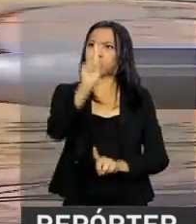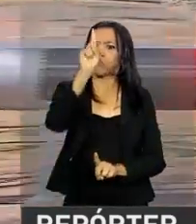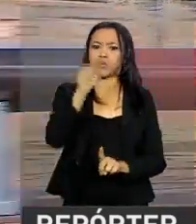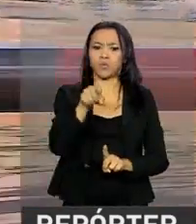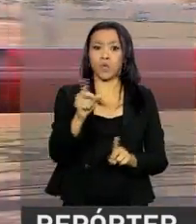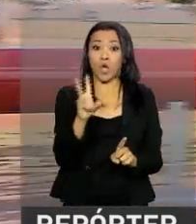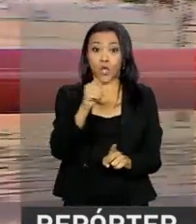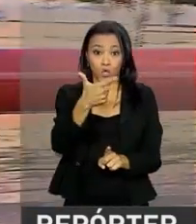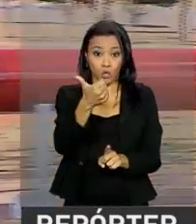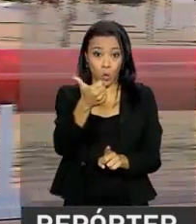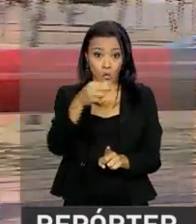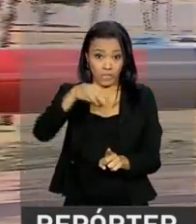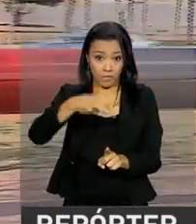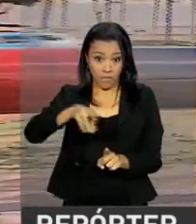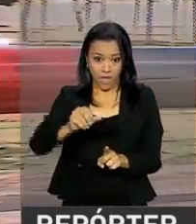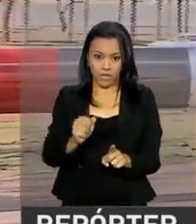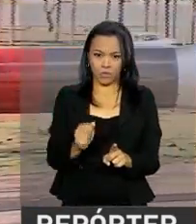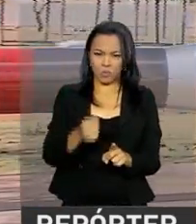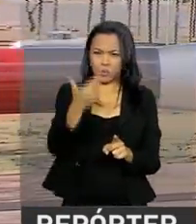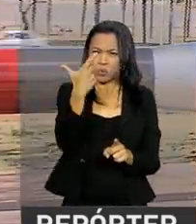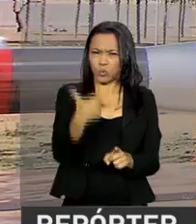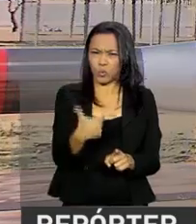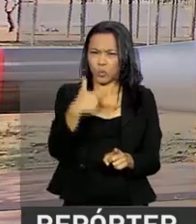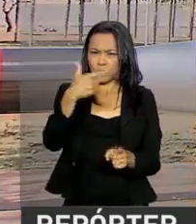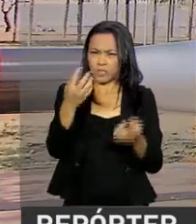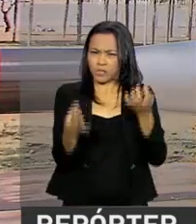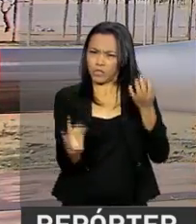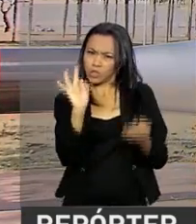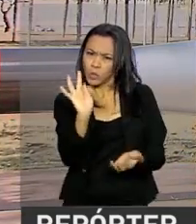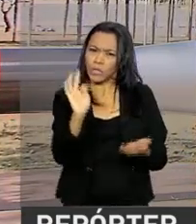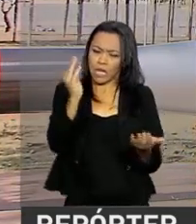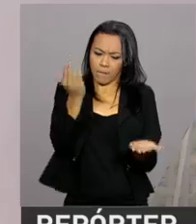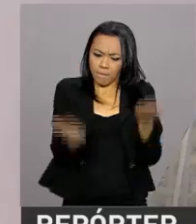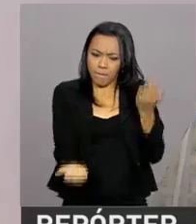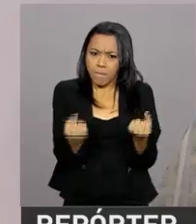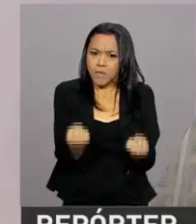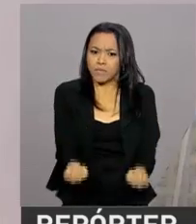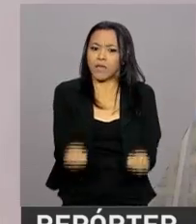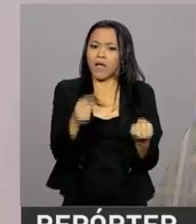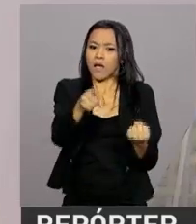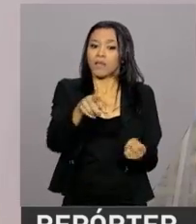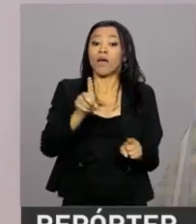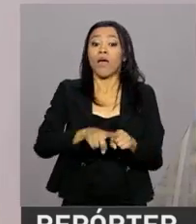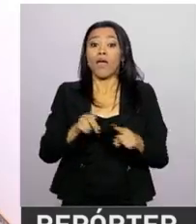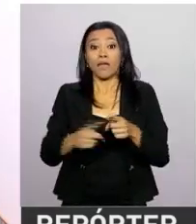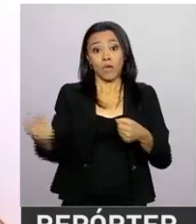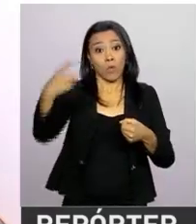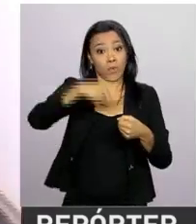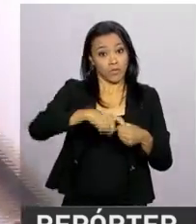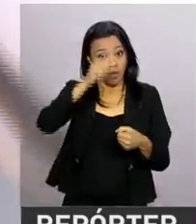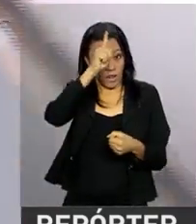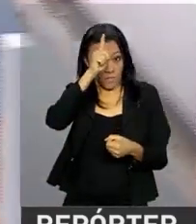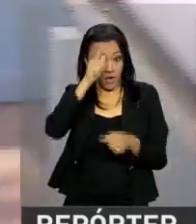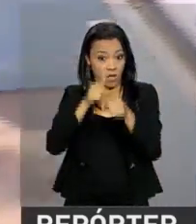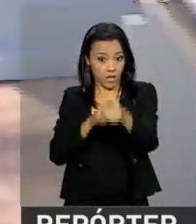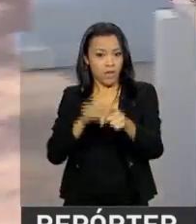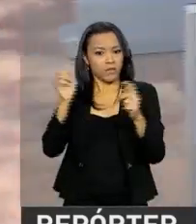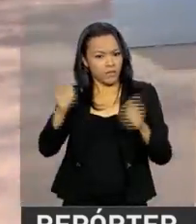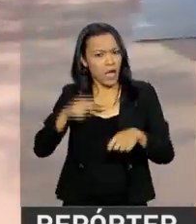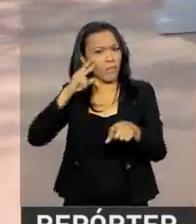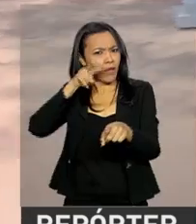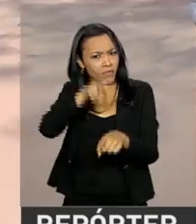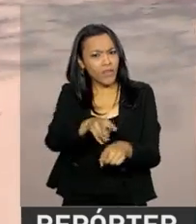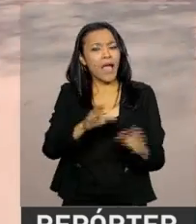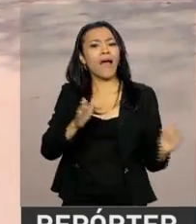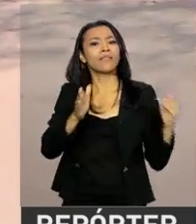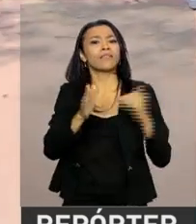12 m de altura e mais de 2 toneladas foi desenvolvido pela Agência Espacial brasileira em cooperação com a Alemanha o Foguete pode ser visto na exposição